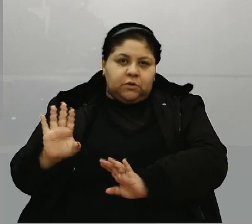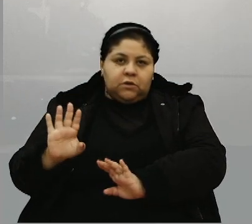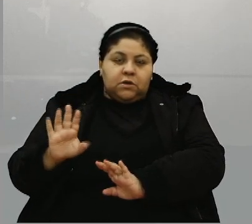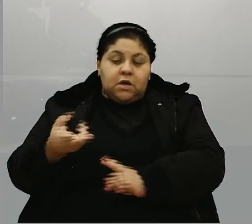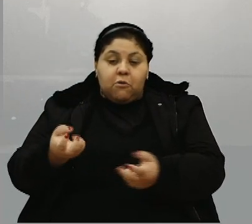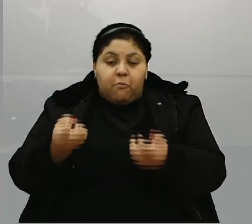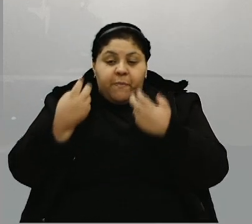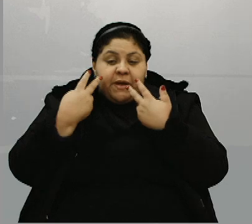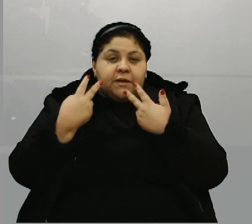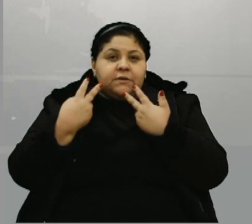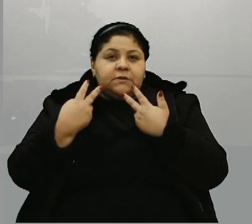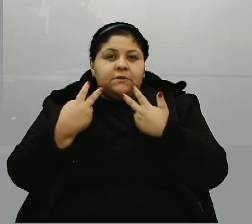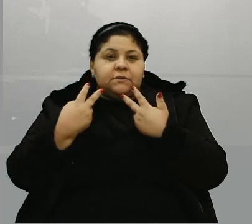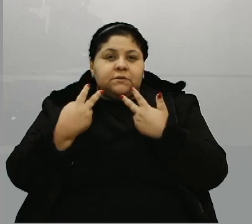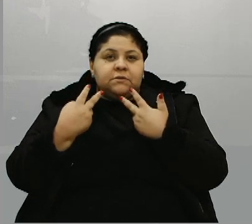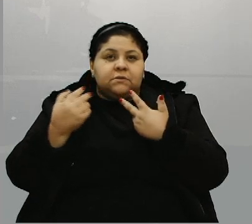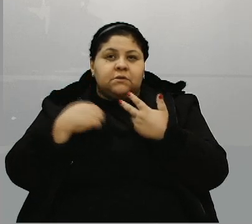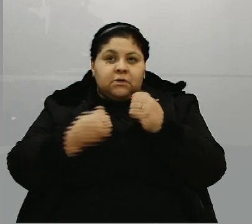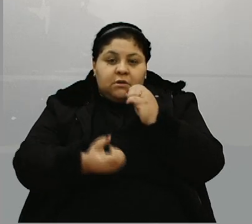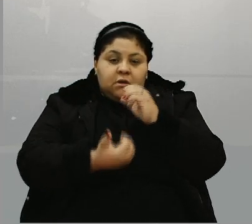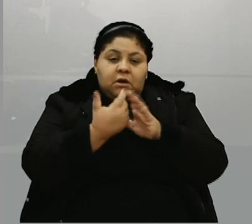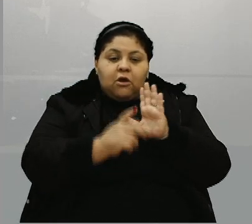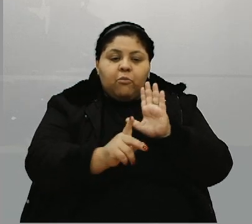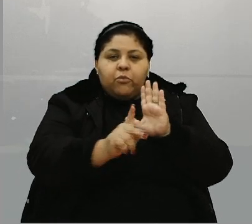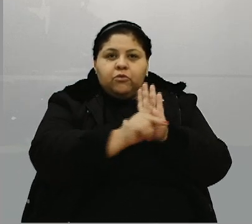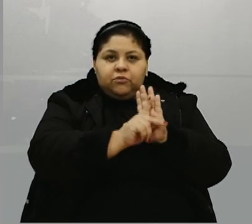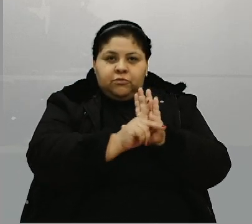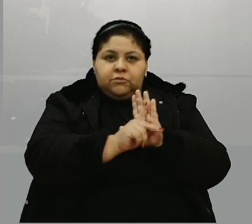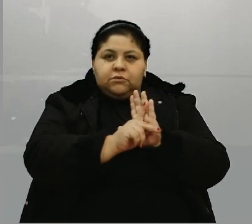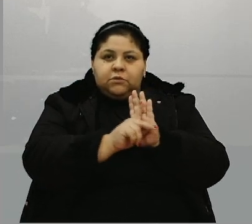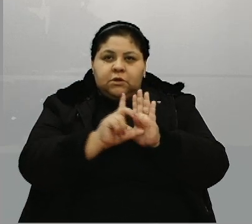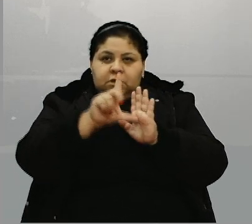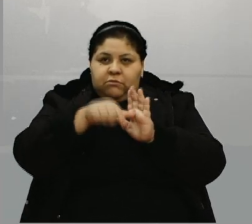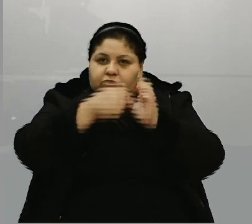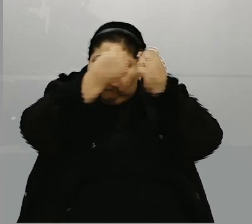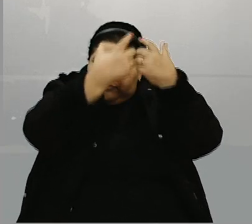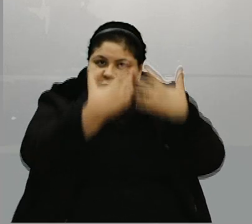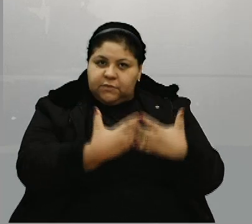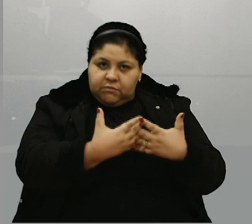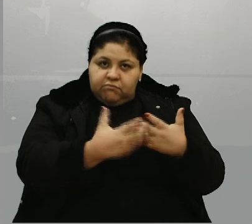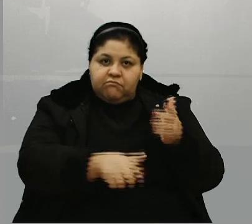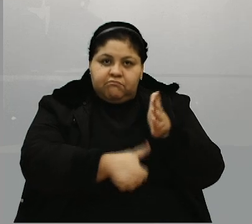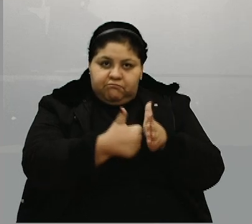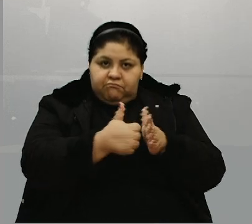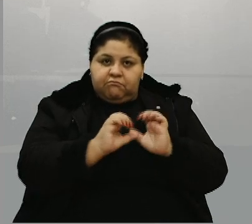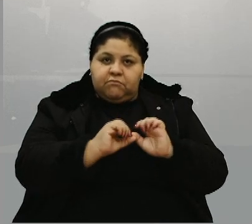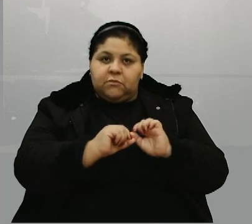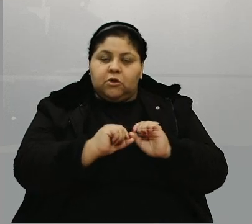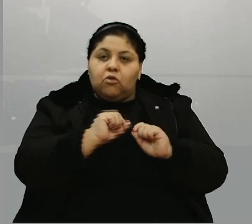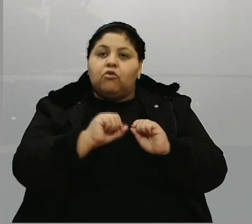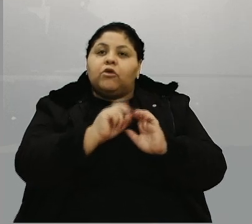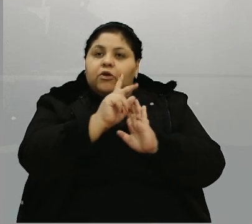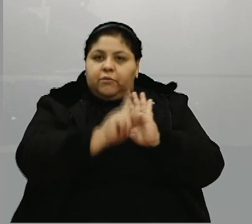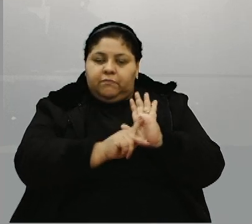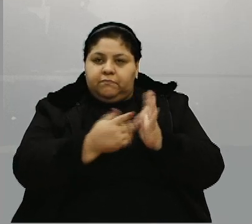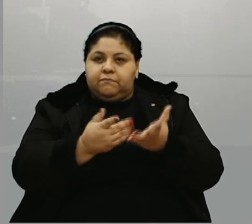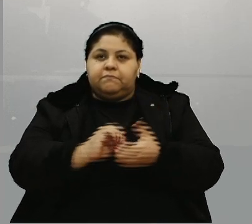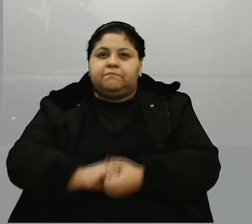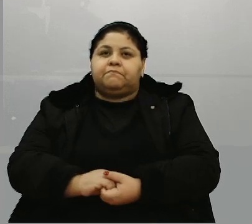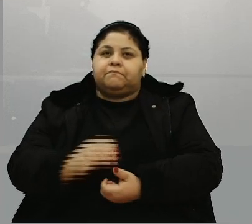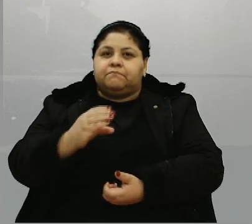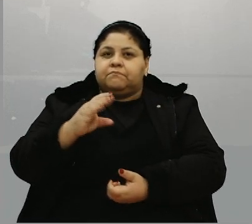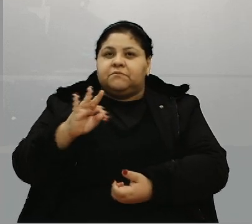percebi e o que me levou a criar esse projeto, que em seguida eu vou falar mais sobre o que é o projeto, o CTG